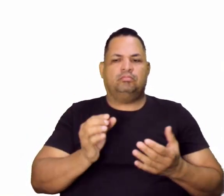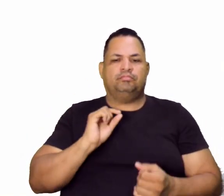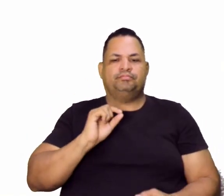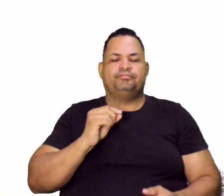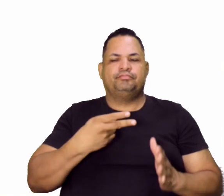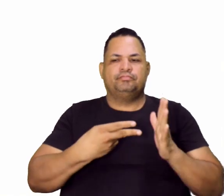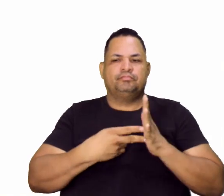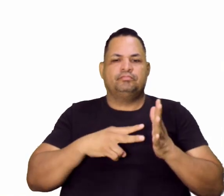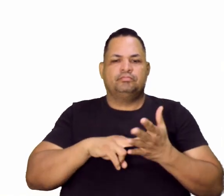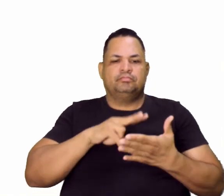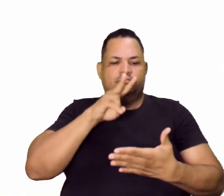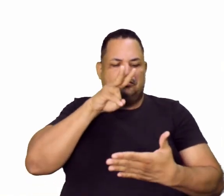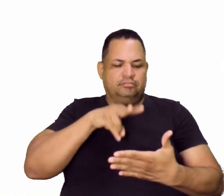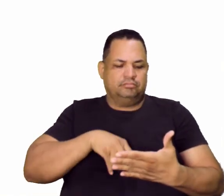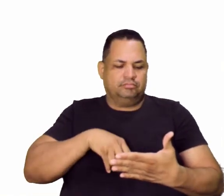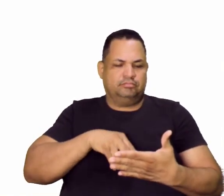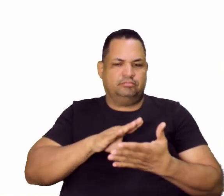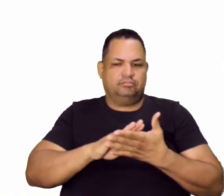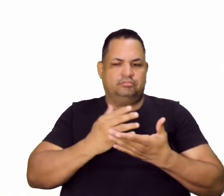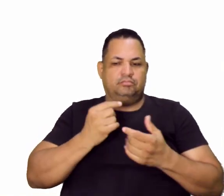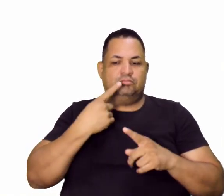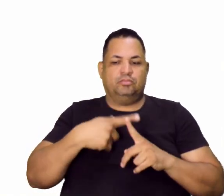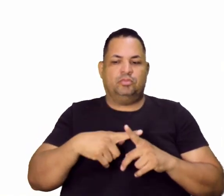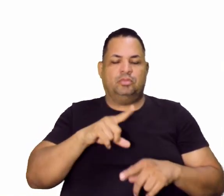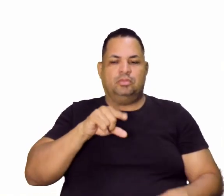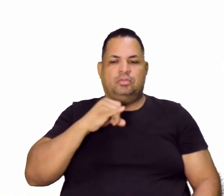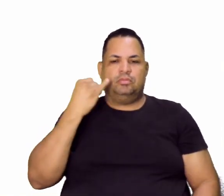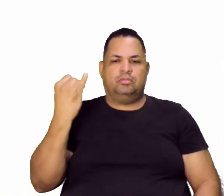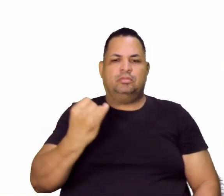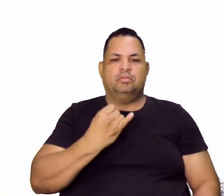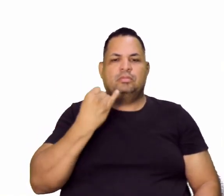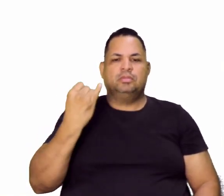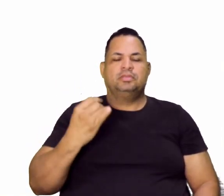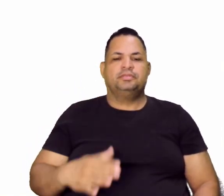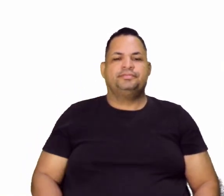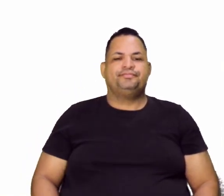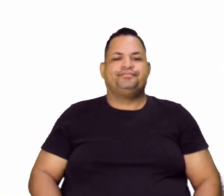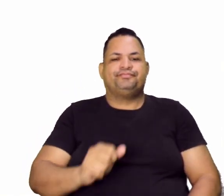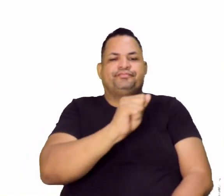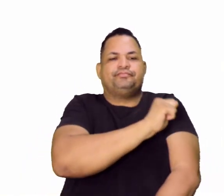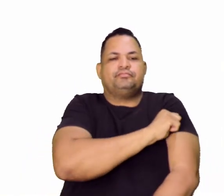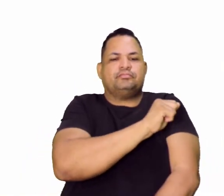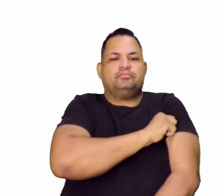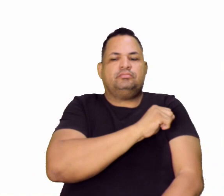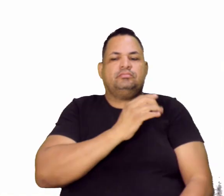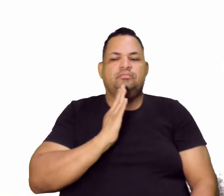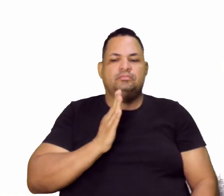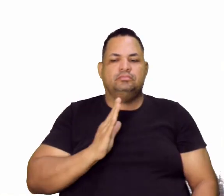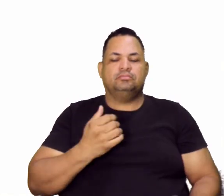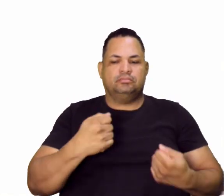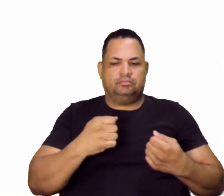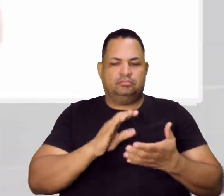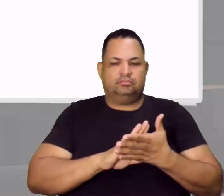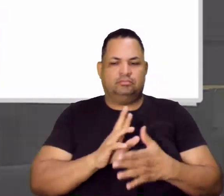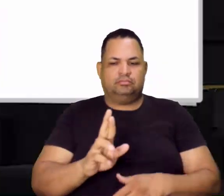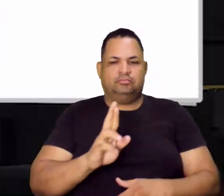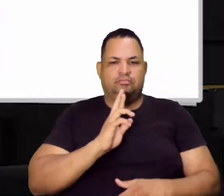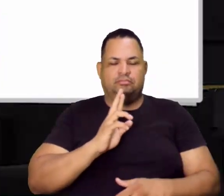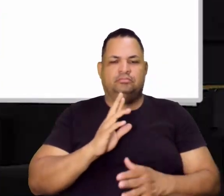que significa ler imagem e por que é tão importante. Então, estudante, você já tem condições de responder essa